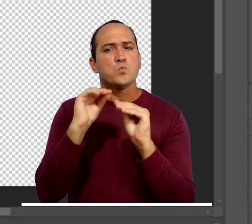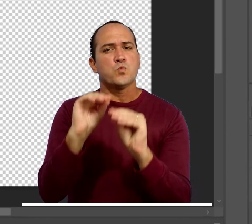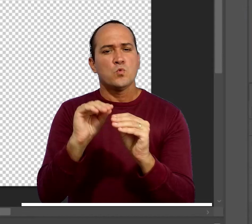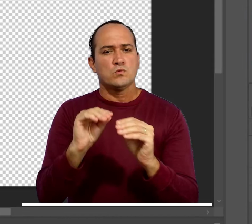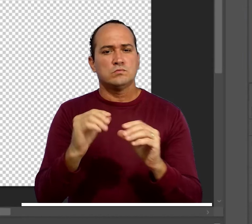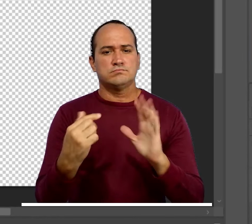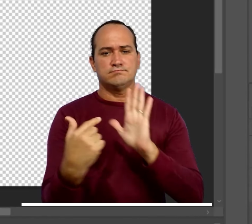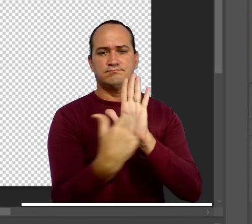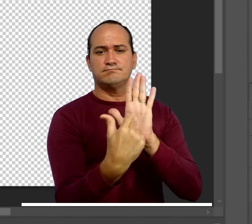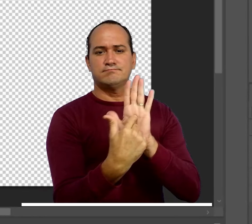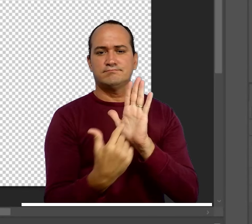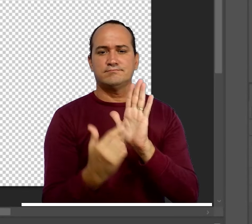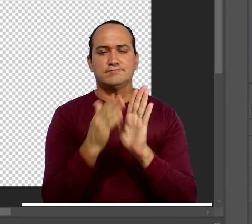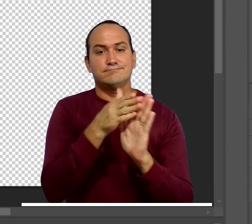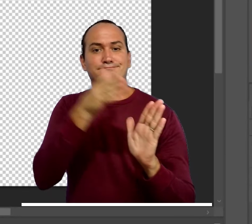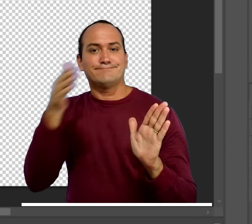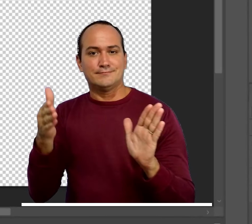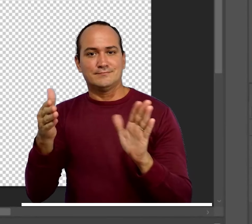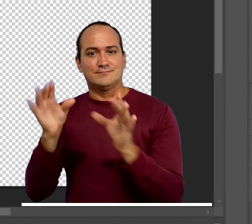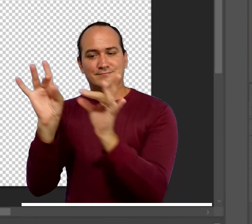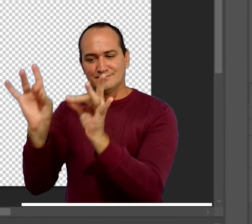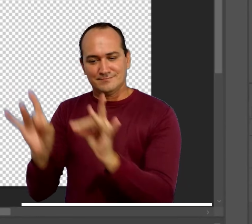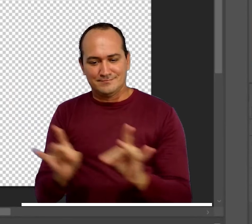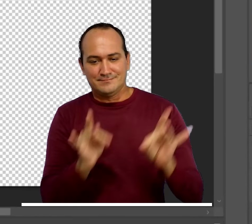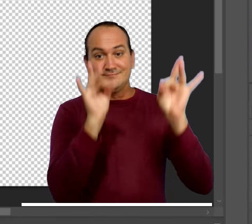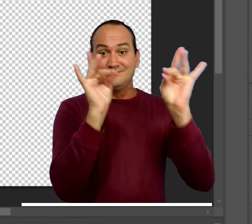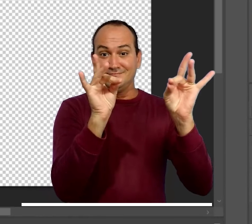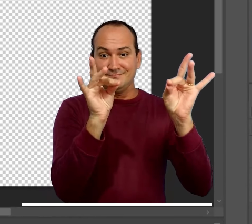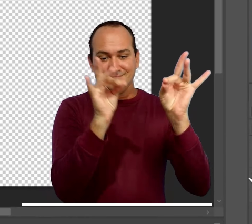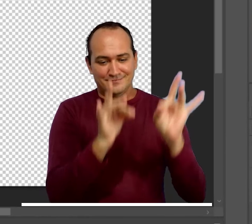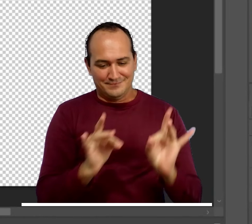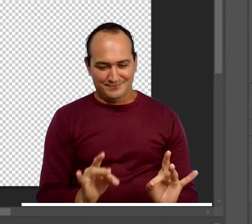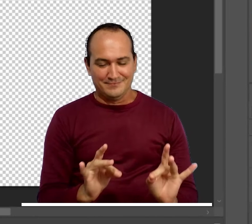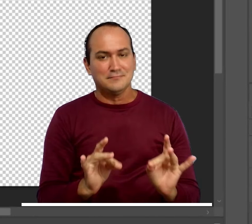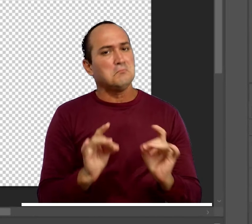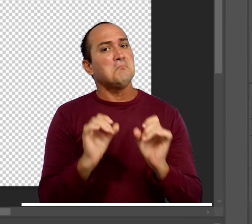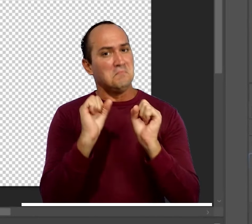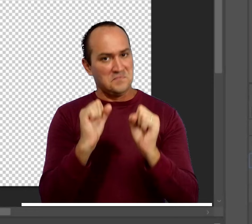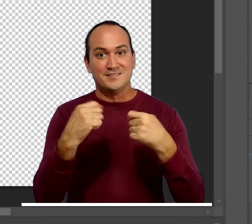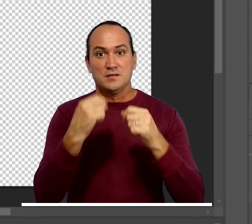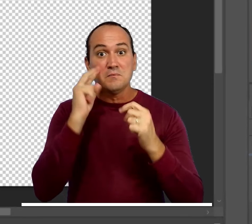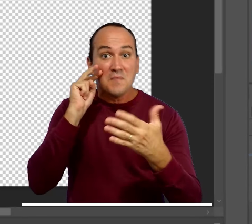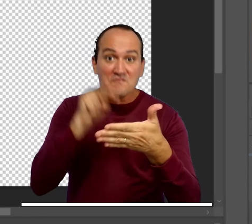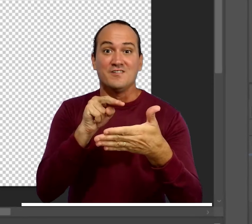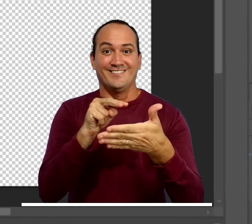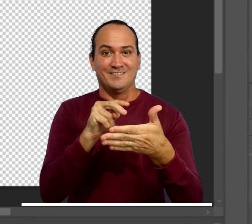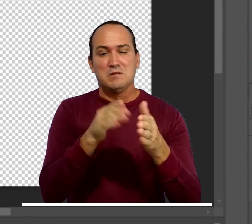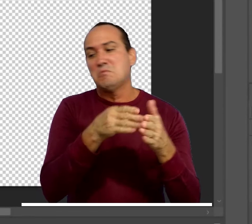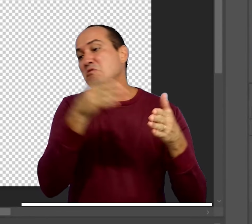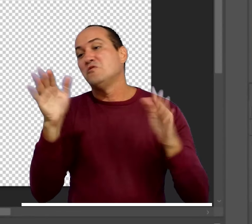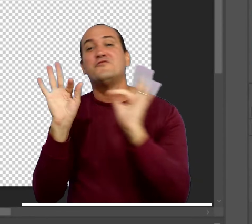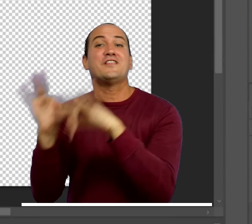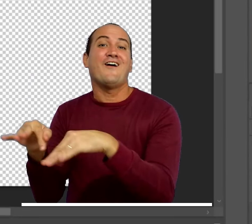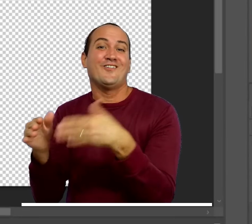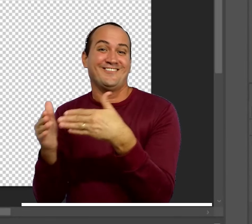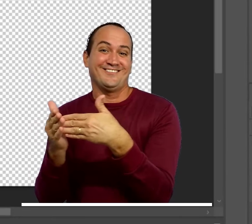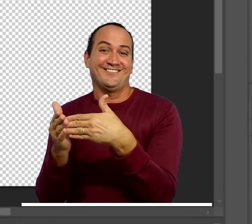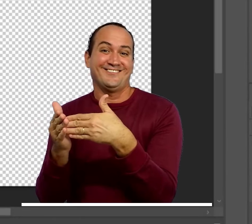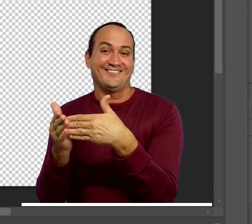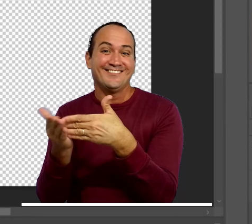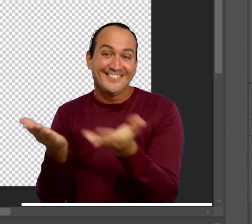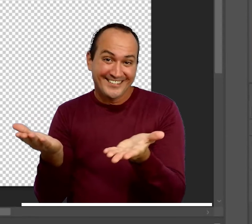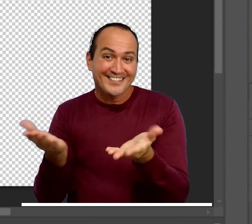aqui à frente, tá? Então eu preciso colocar essa imagem acima ou abaixo. Então eu vou clicar aqui, ó, e vou arrastar aqui para cima na minha caixinha de camadas